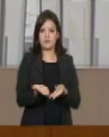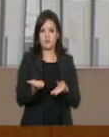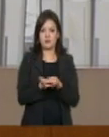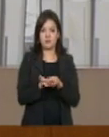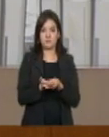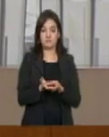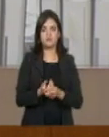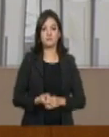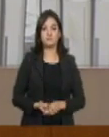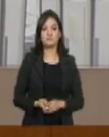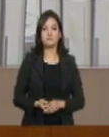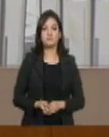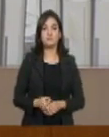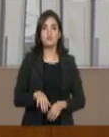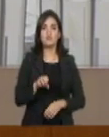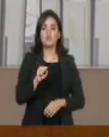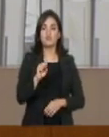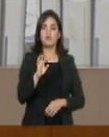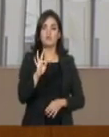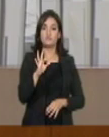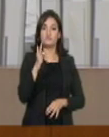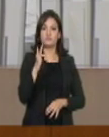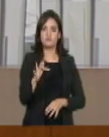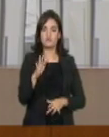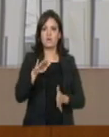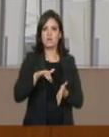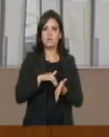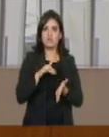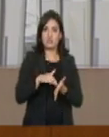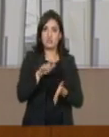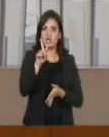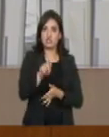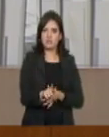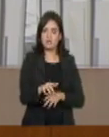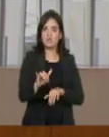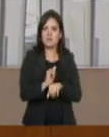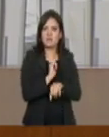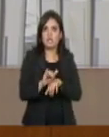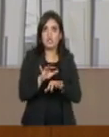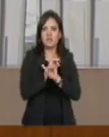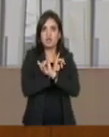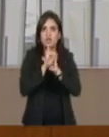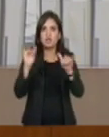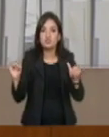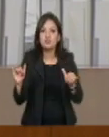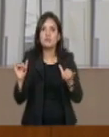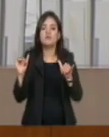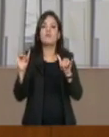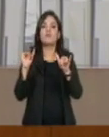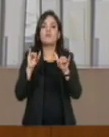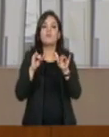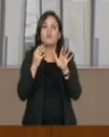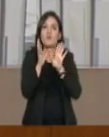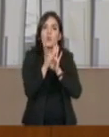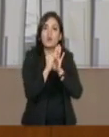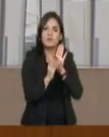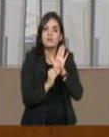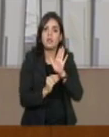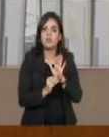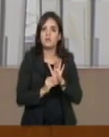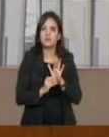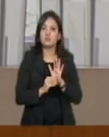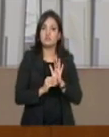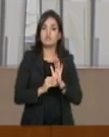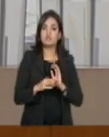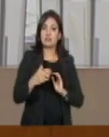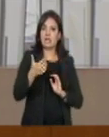Em relação ao Supremo Tribunal Federal, a Secretaria de Gestão Estratégica divulgou dados que revelam que nos últimos 10 anos, e vejam que a cada